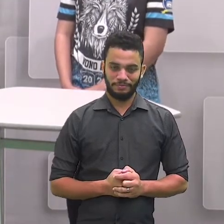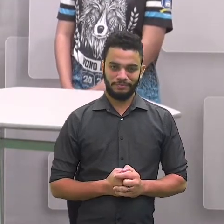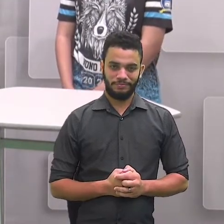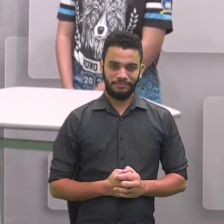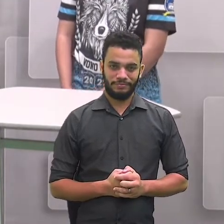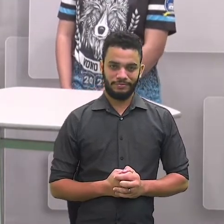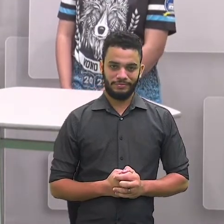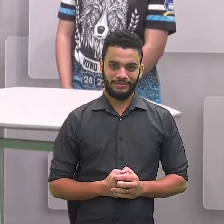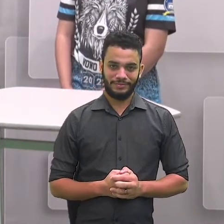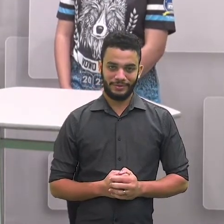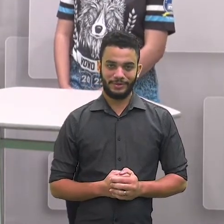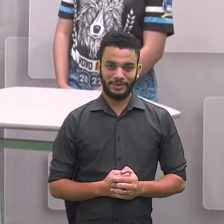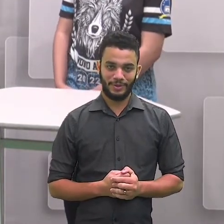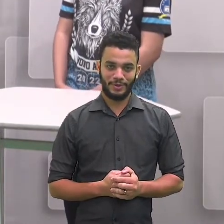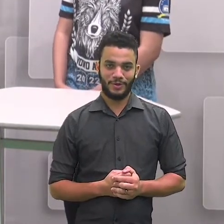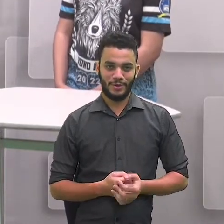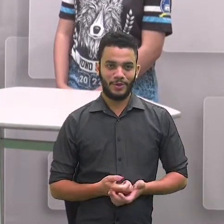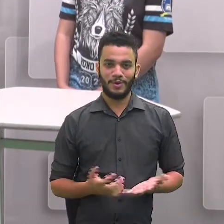Olha, gente, a musiquinha.